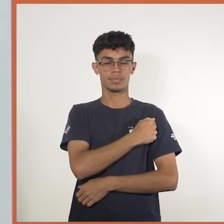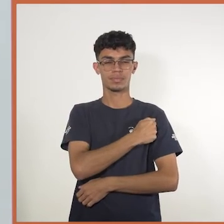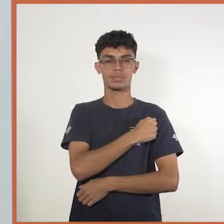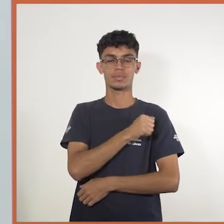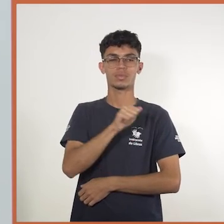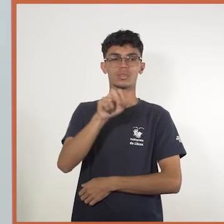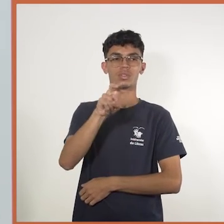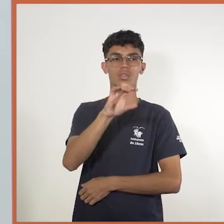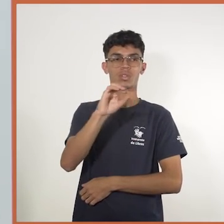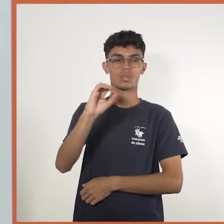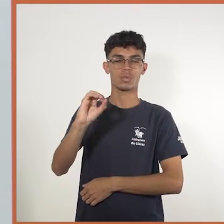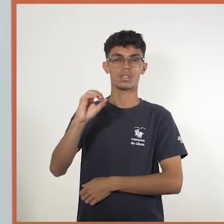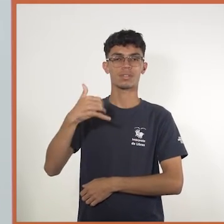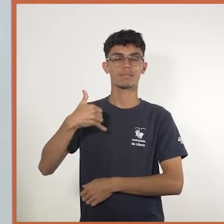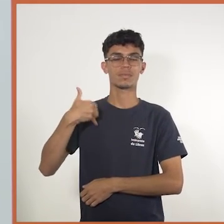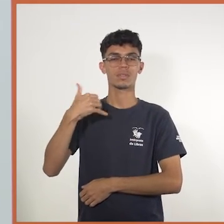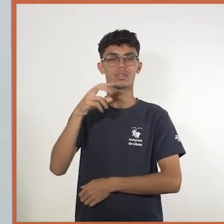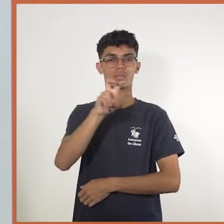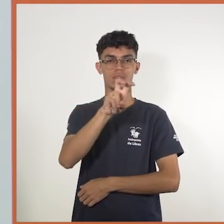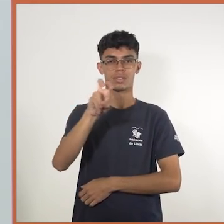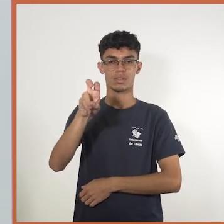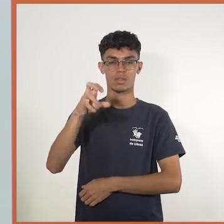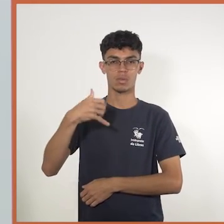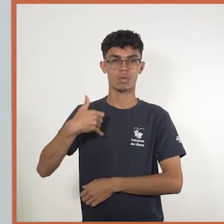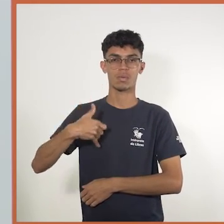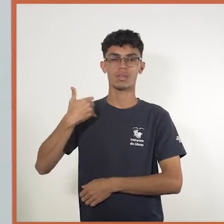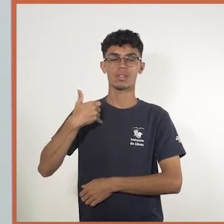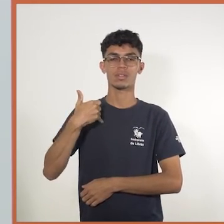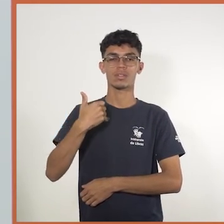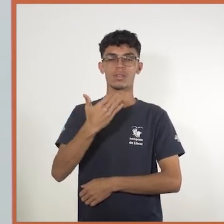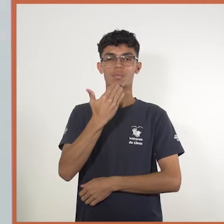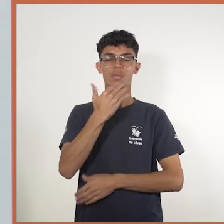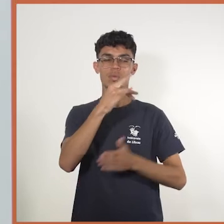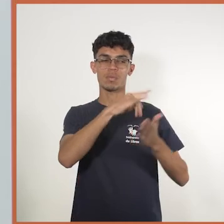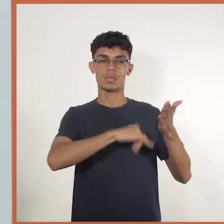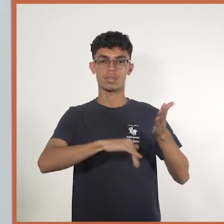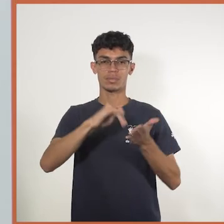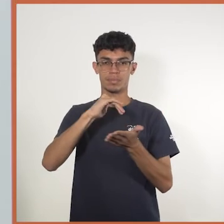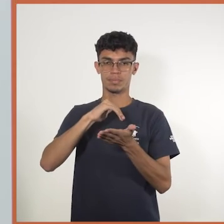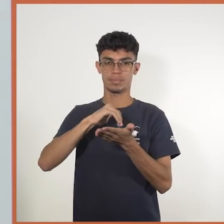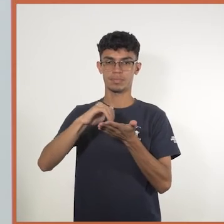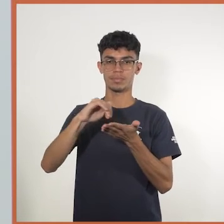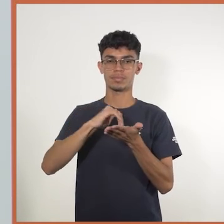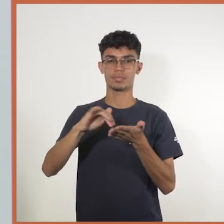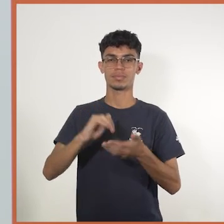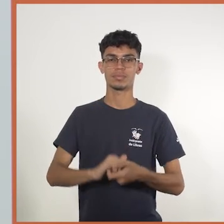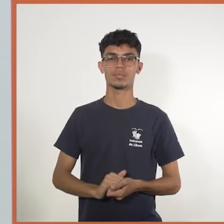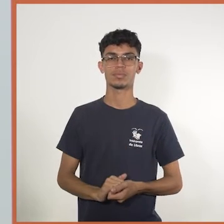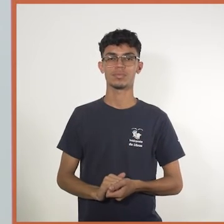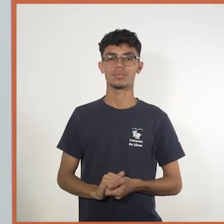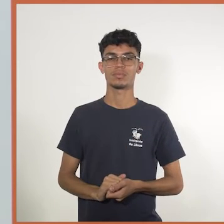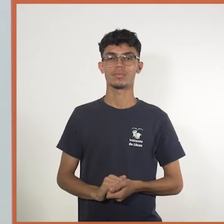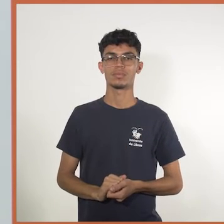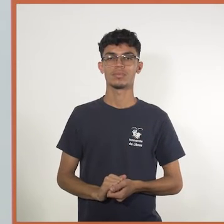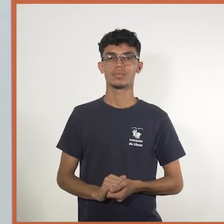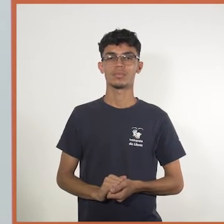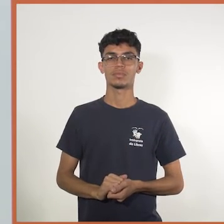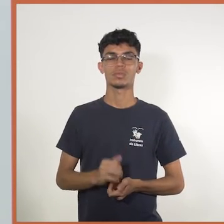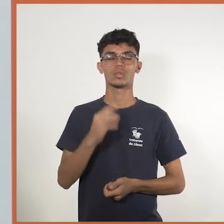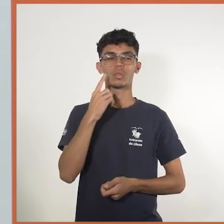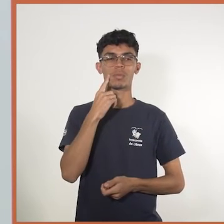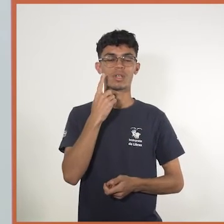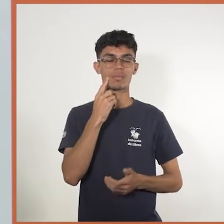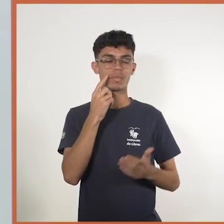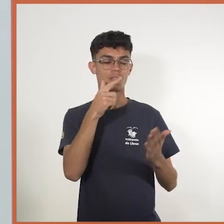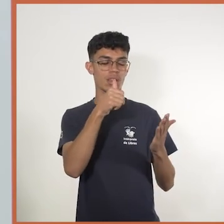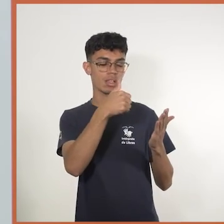55 anos. Os documentos exigidos pela Secretaria e que são acompanhados pelos nossos profissionais